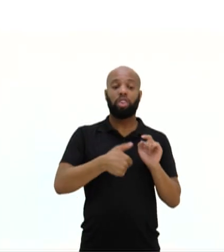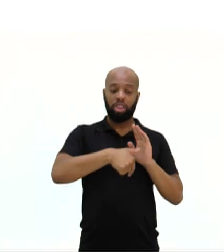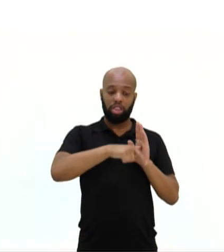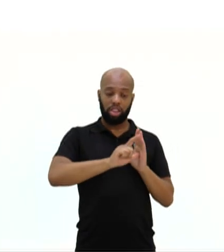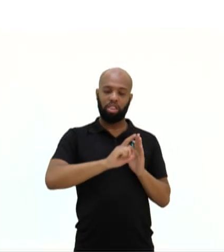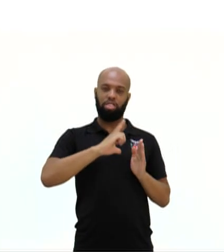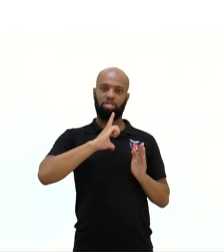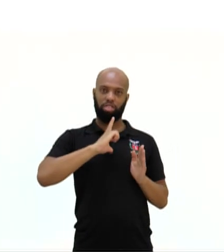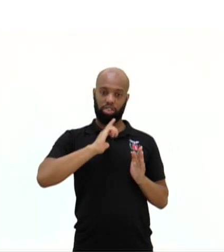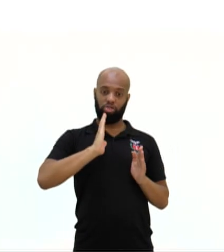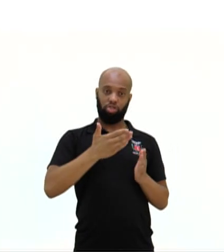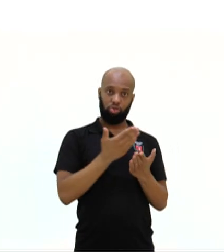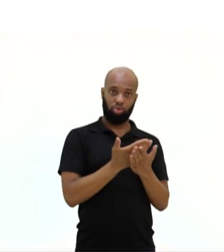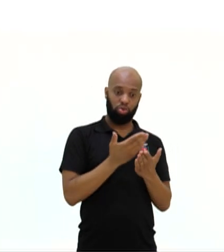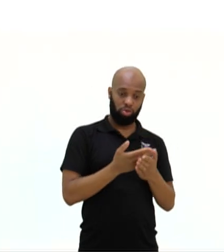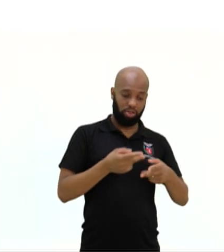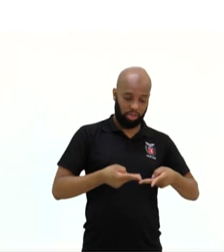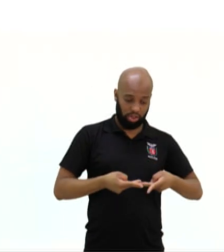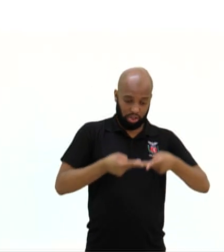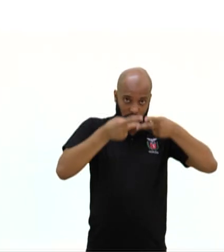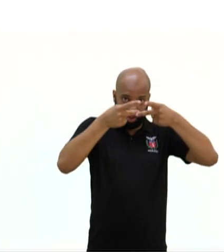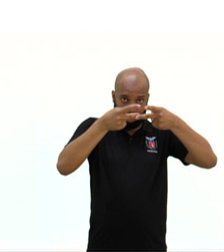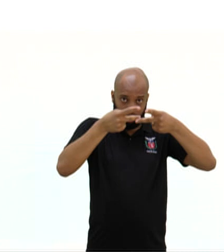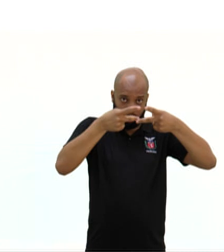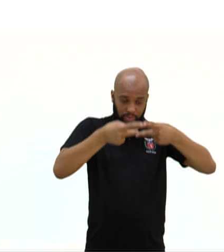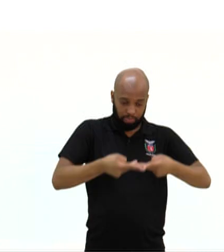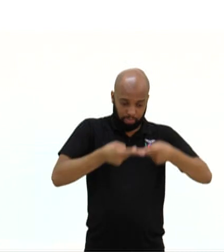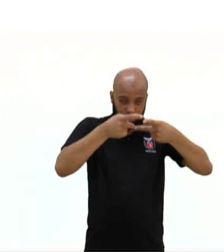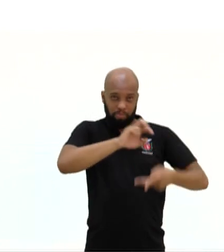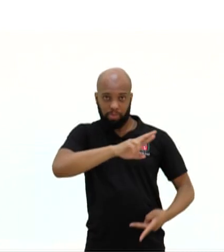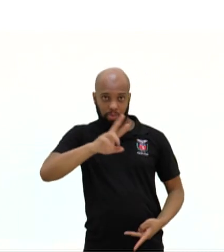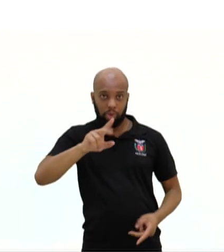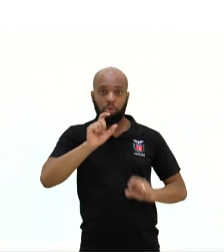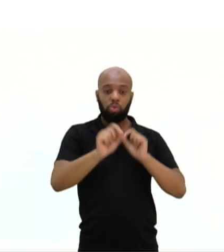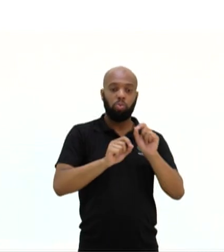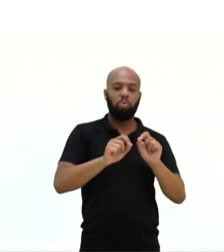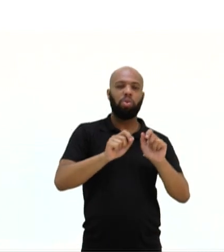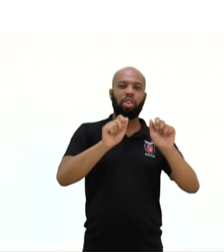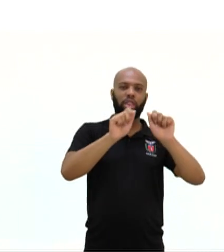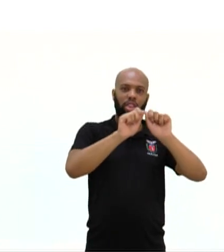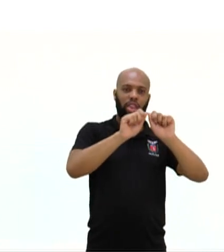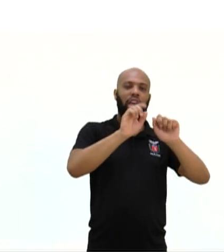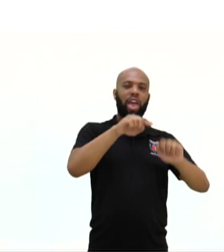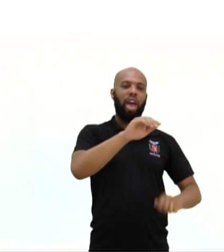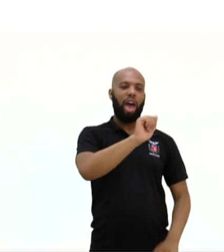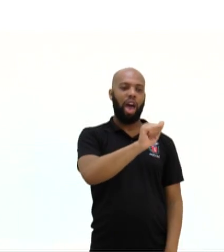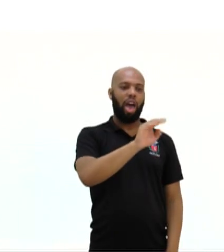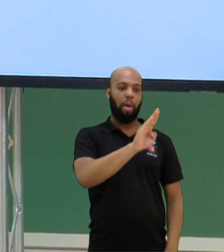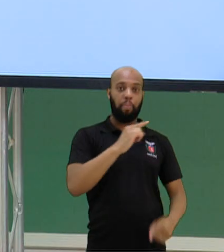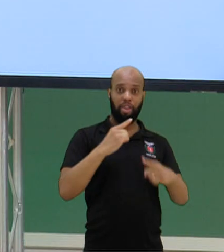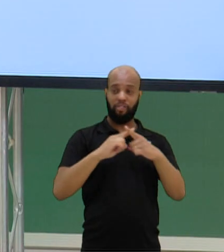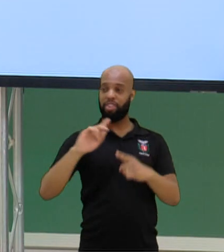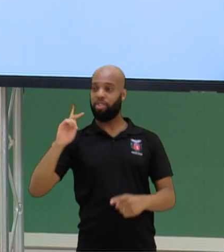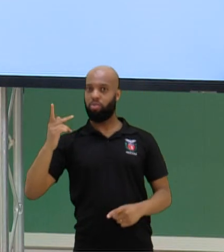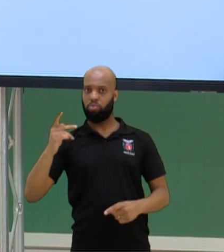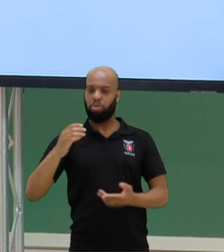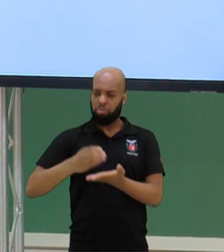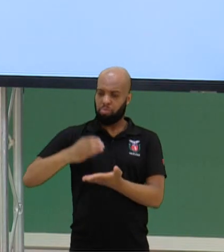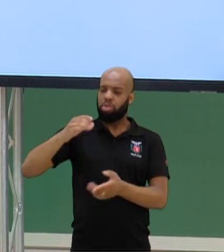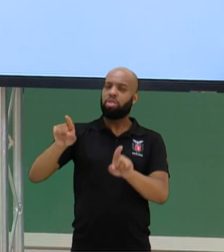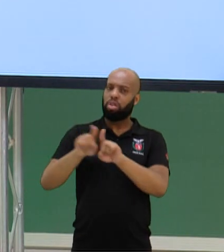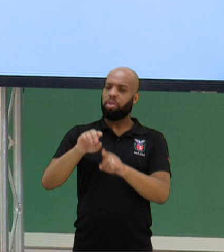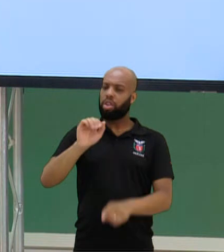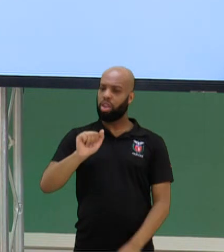calculamos lá a área do prisma, certo? A área da base vezes a altura. A área do cilindro também é a área da base vezes a altura. O que muda é a nossa base,